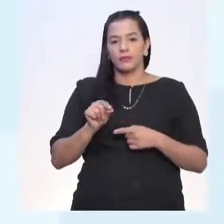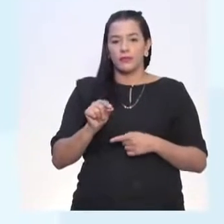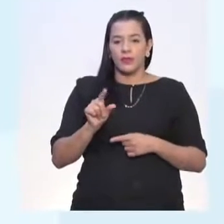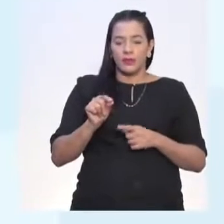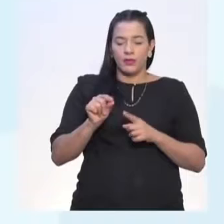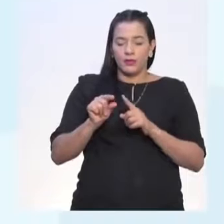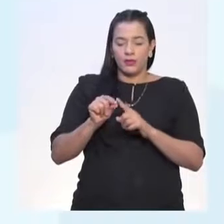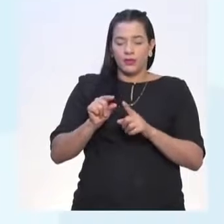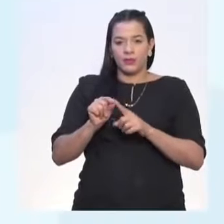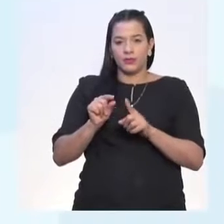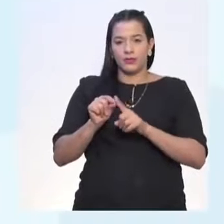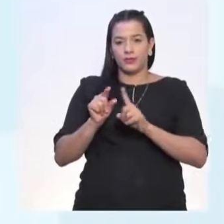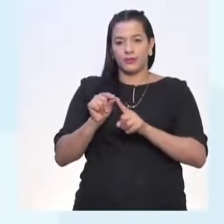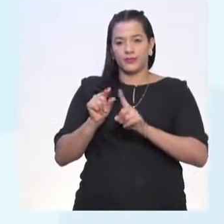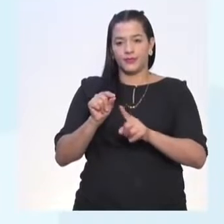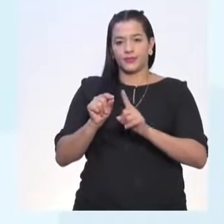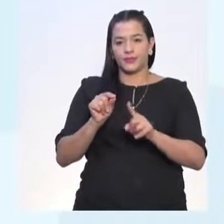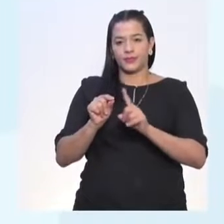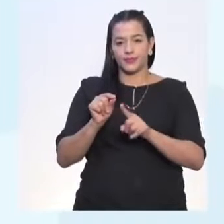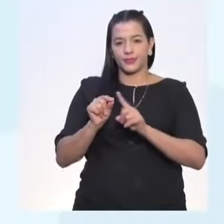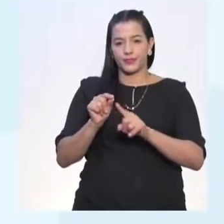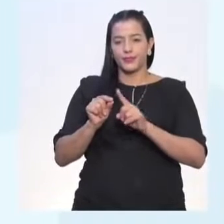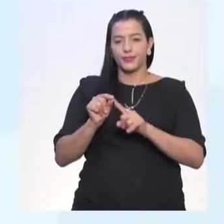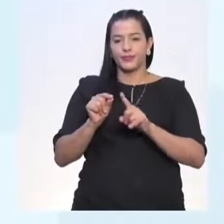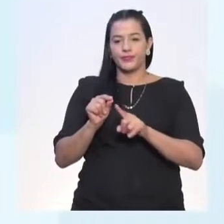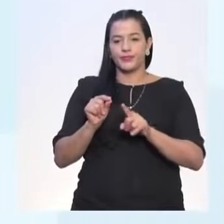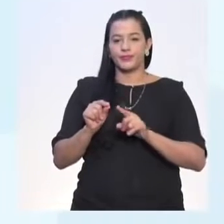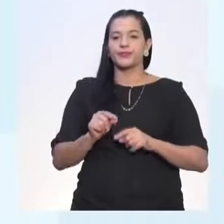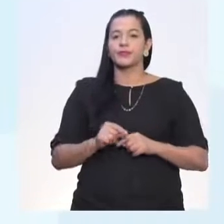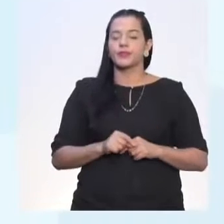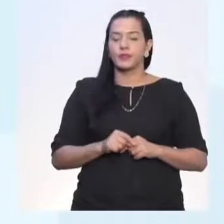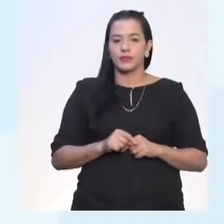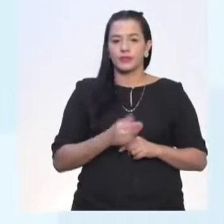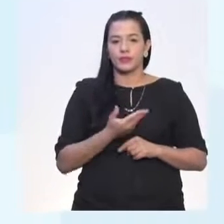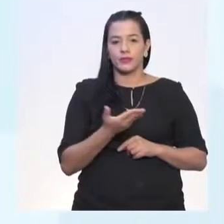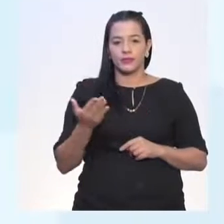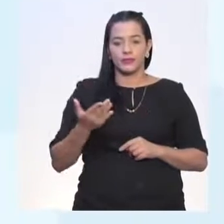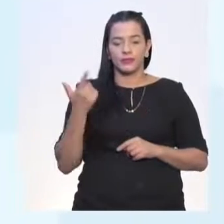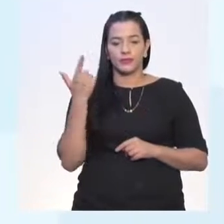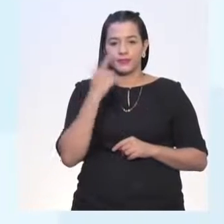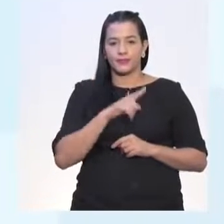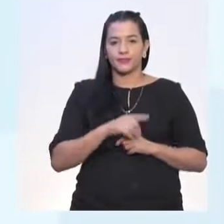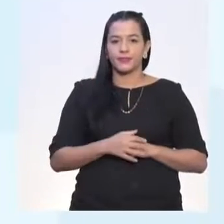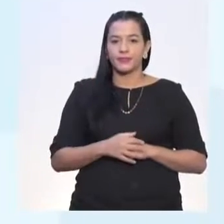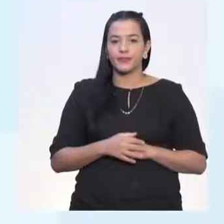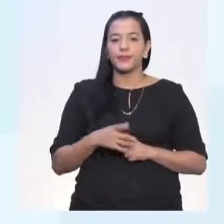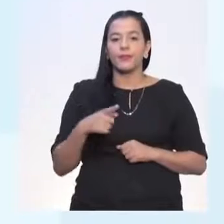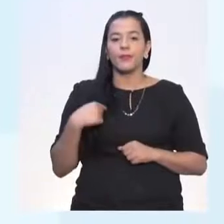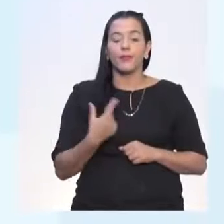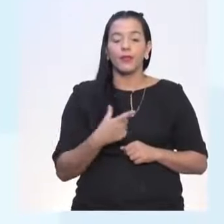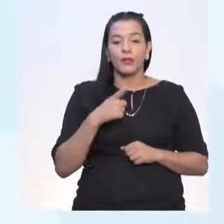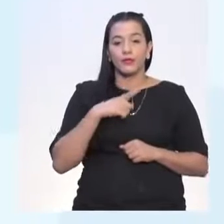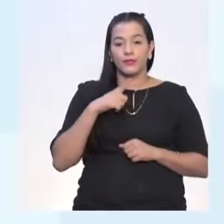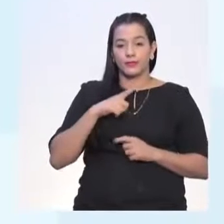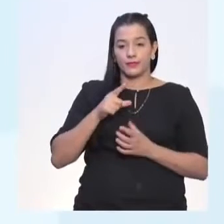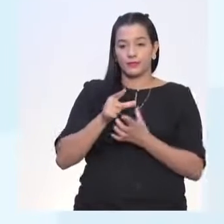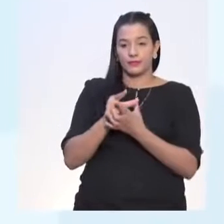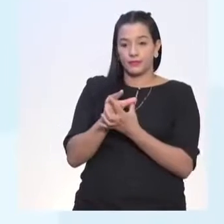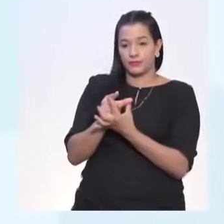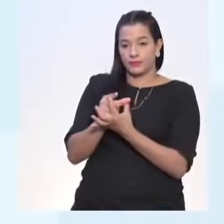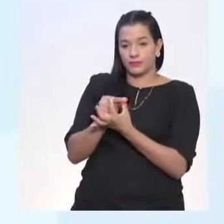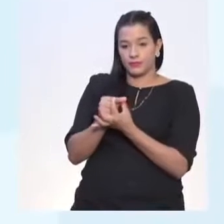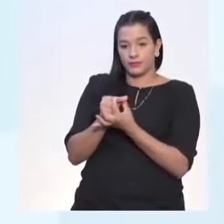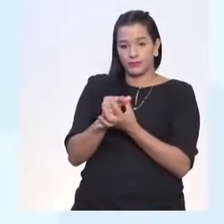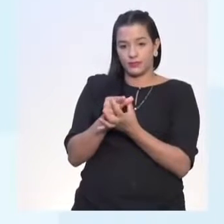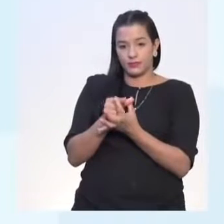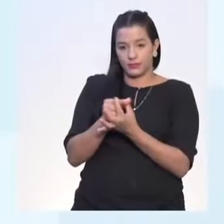pinça, onde você vai pegar alguma coisa, é onde está ali a força resistente. onde eu faço a força no meio, onde eu